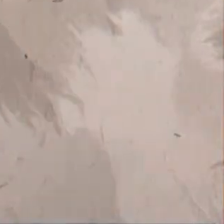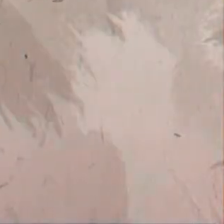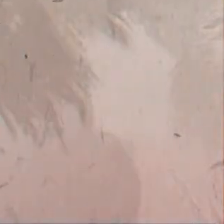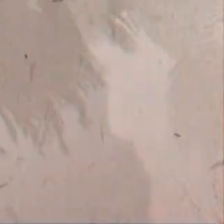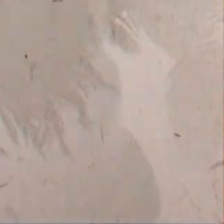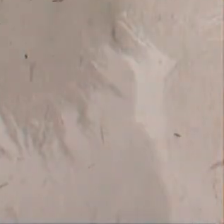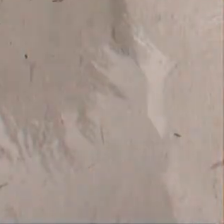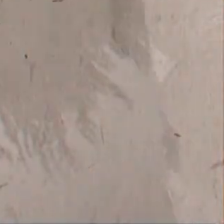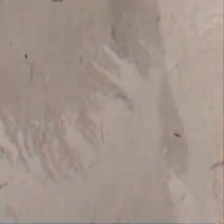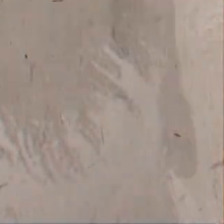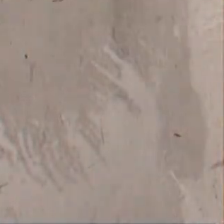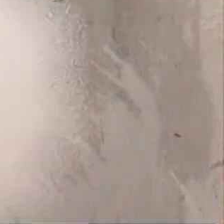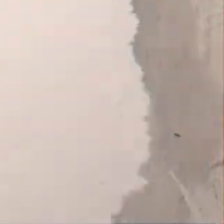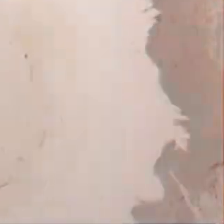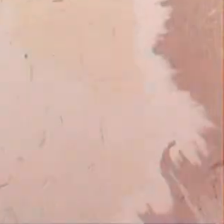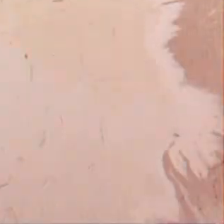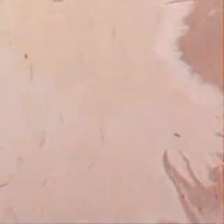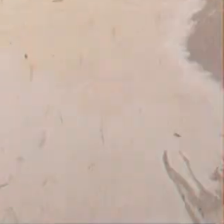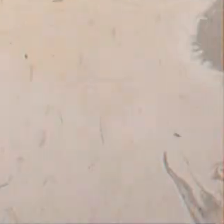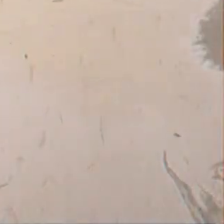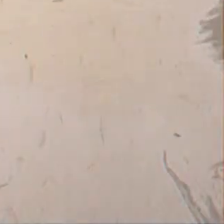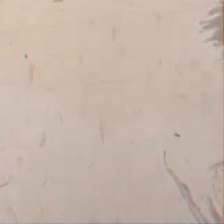E aí